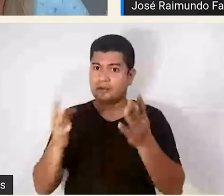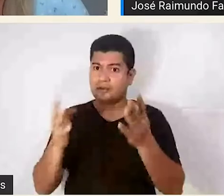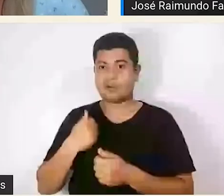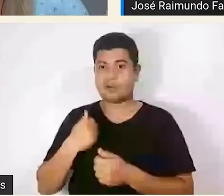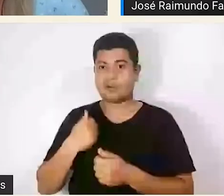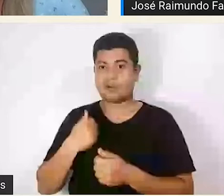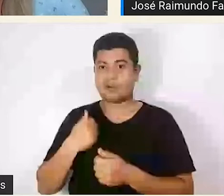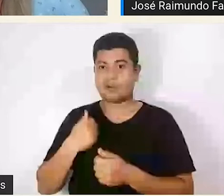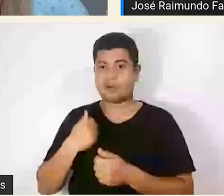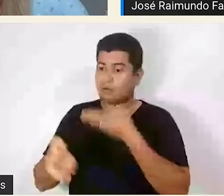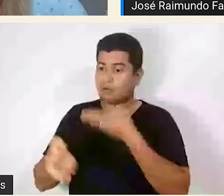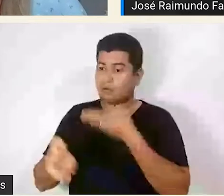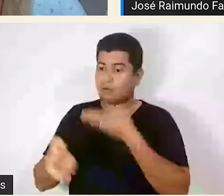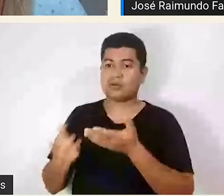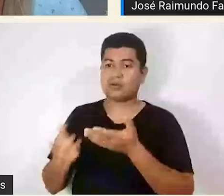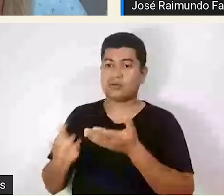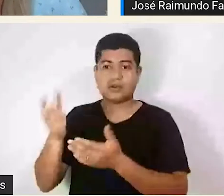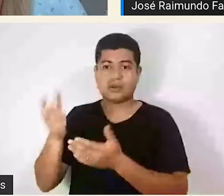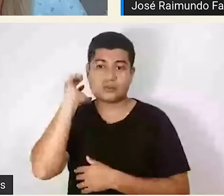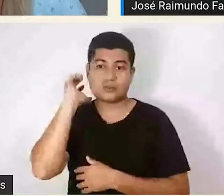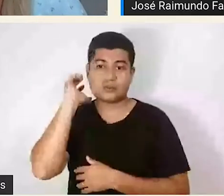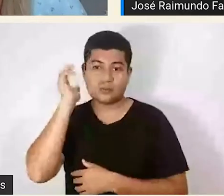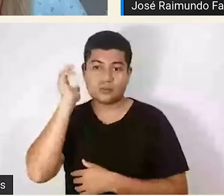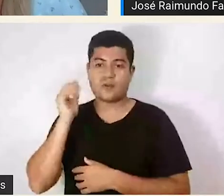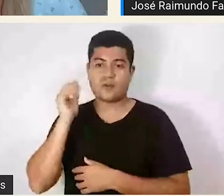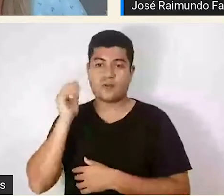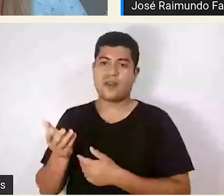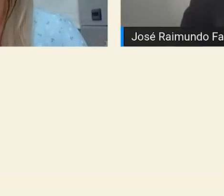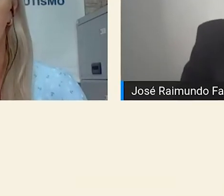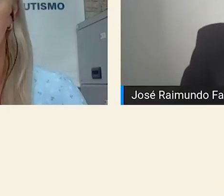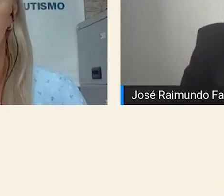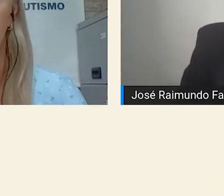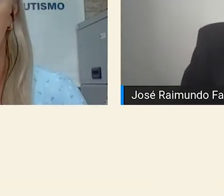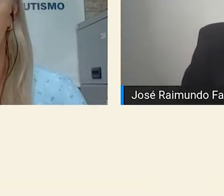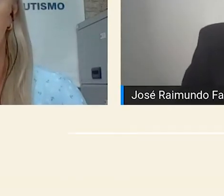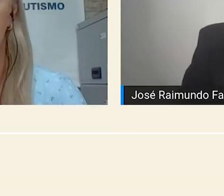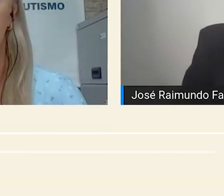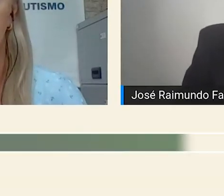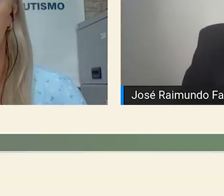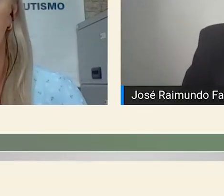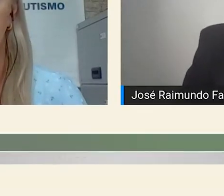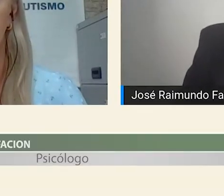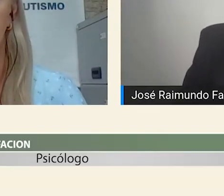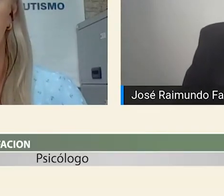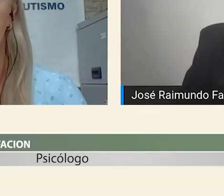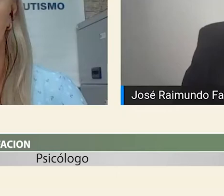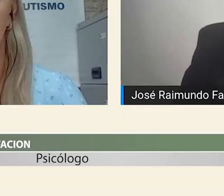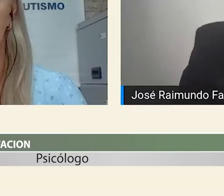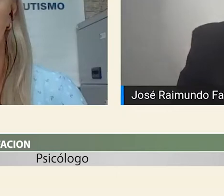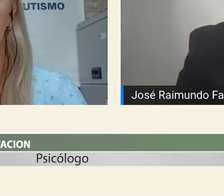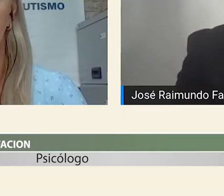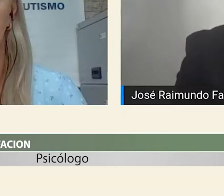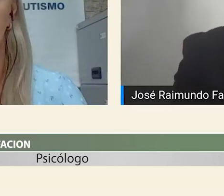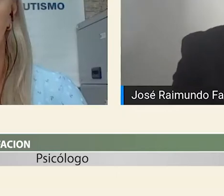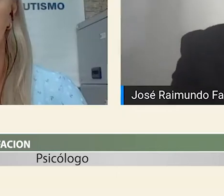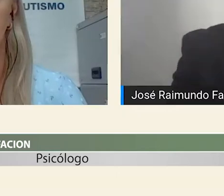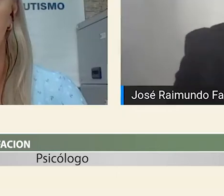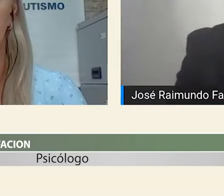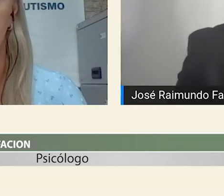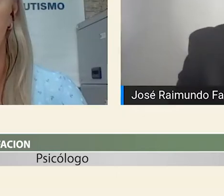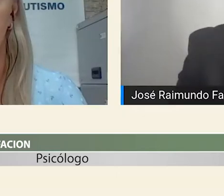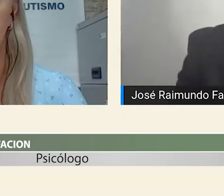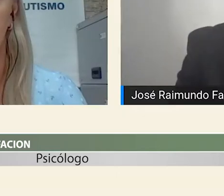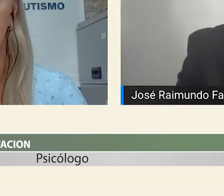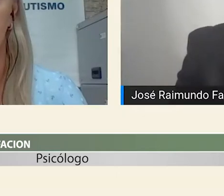rádio, cuide da sua TV. Nós, brasileiros, temos o costume de deixar a TV ligada o dia inteiro, mesmo